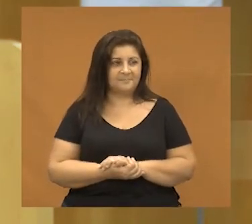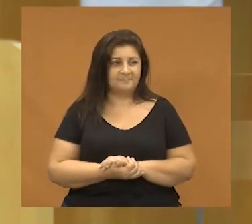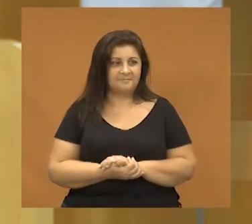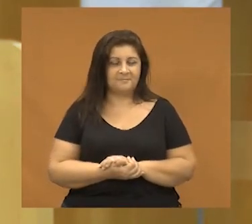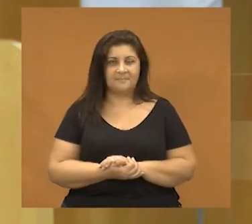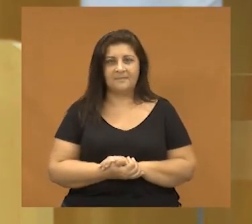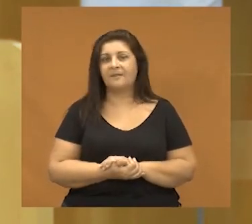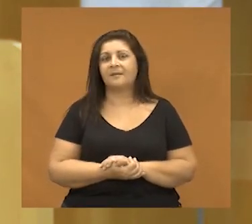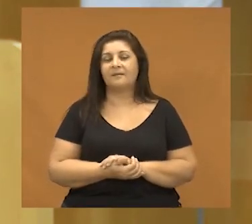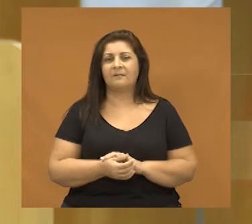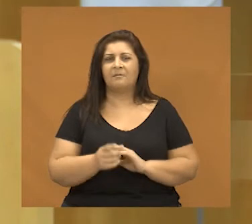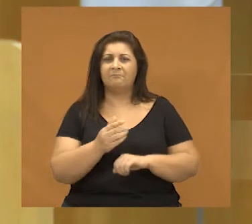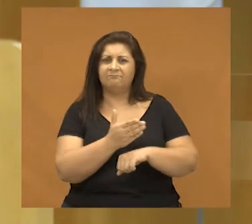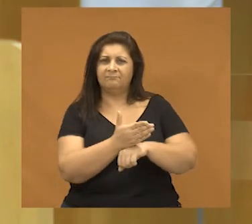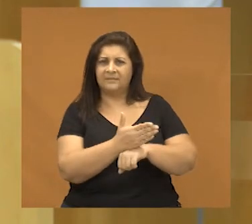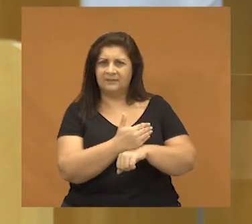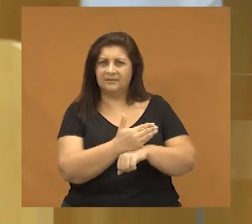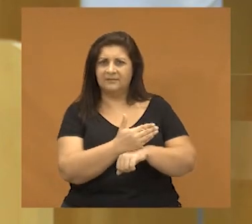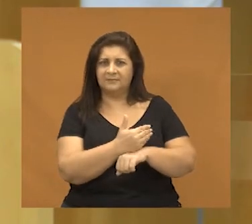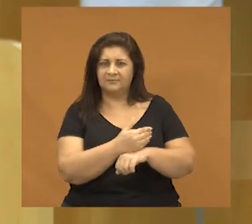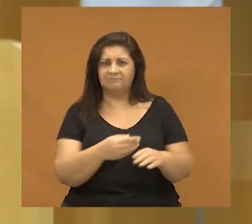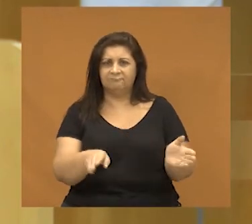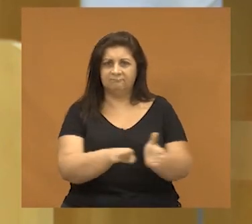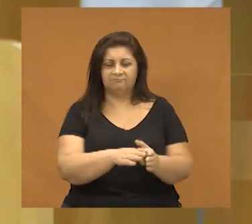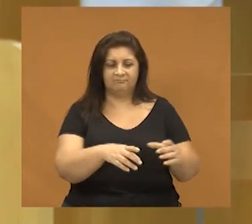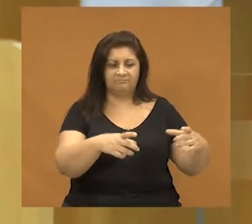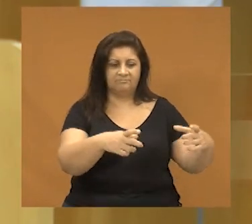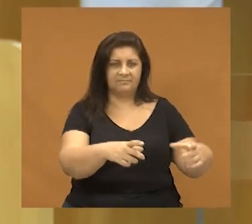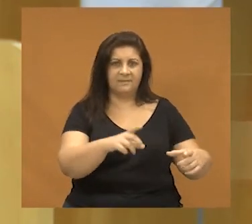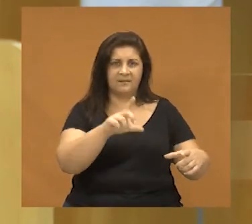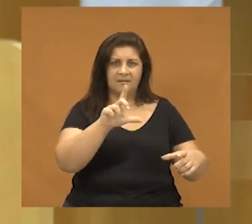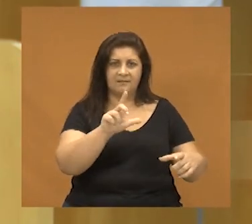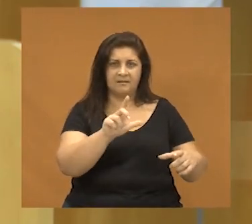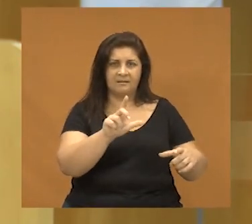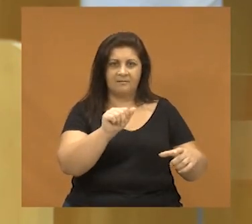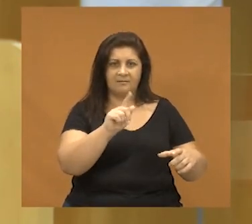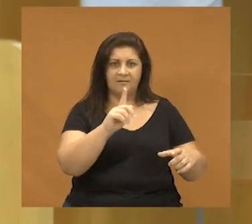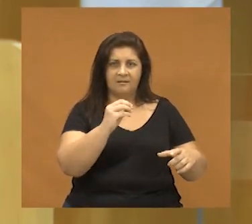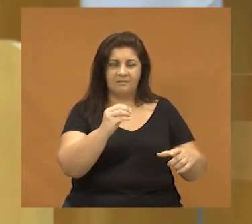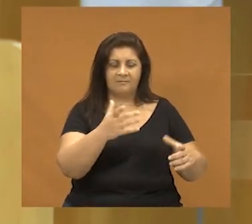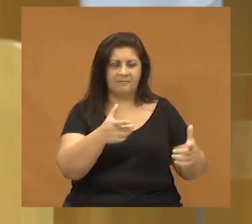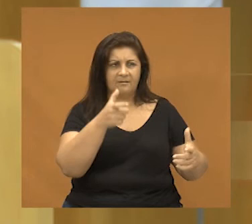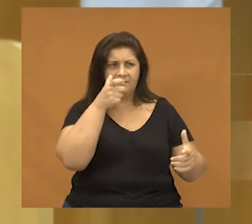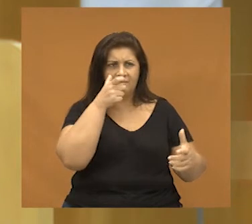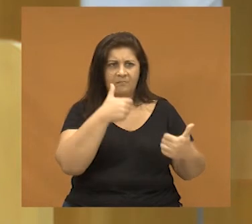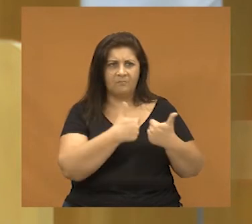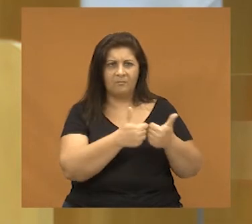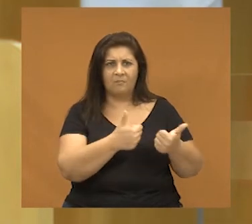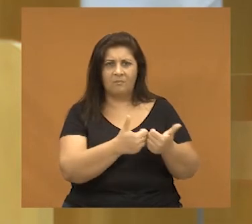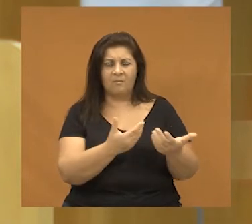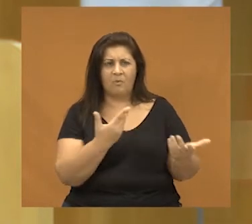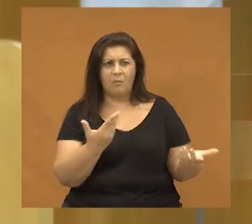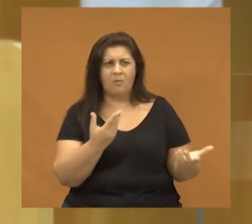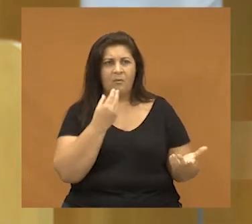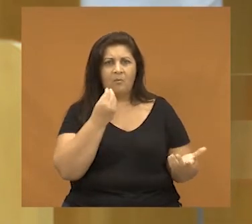Então, pouco antes de chegar ao lago, eu me deparei com o ônibus e não era possível passar